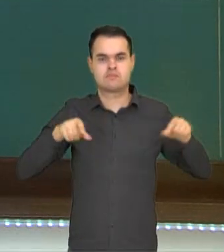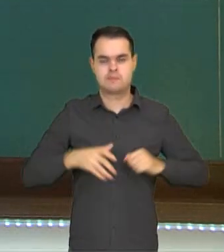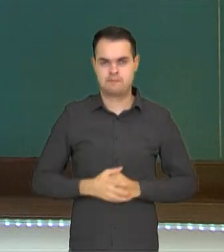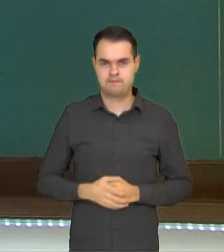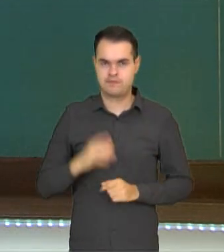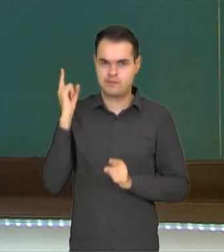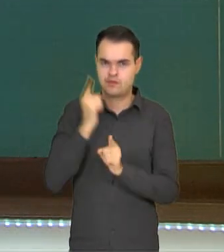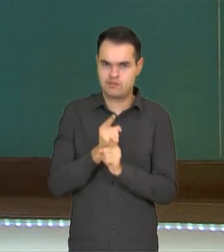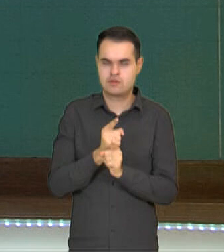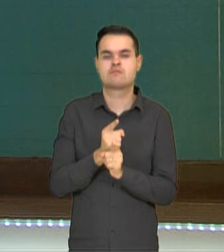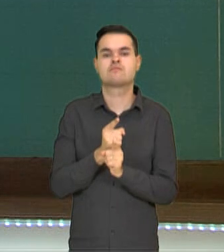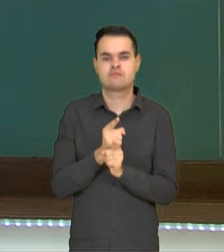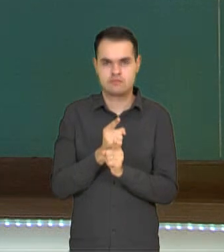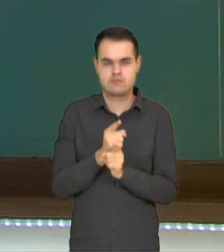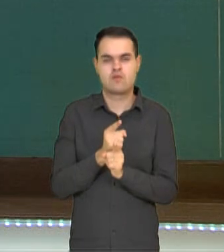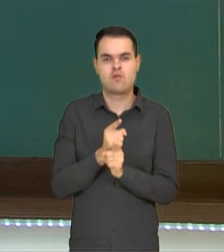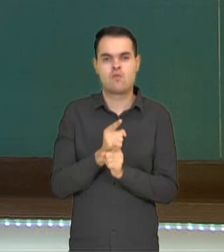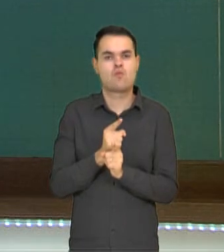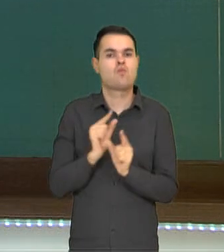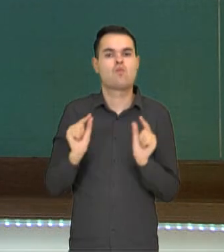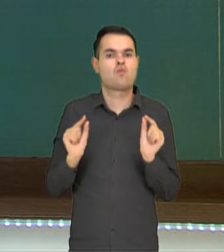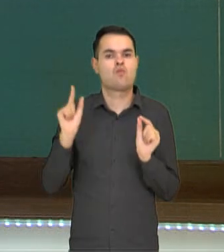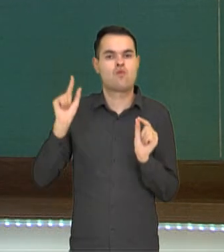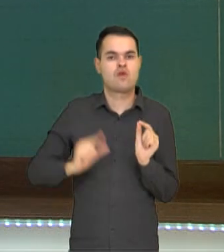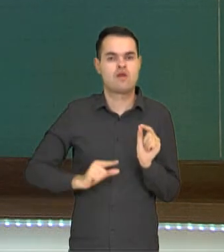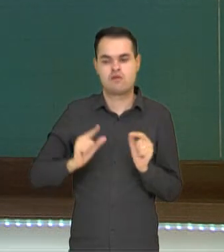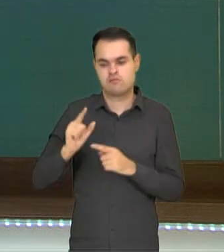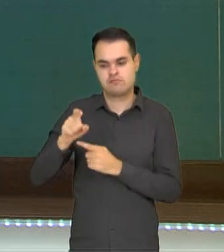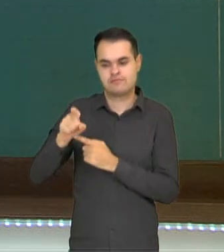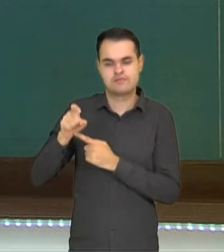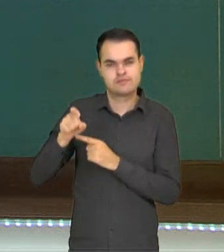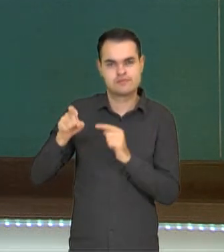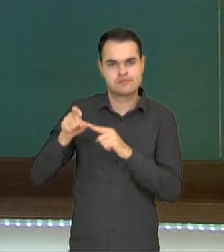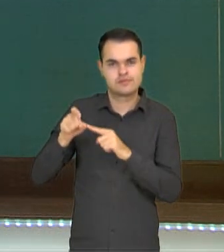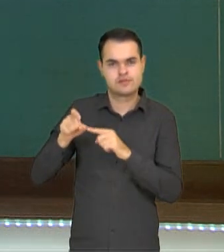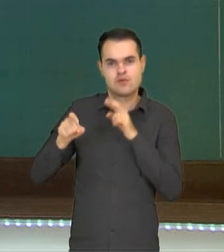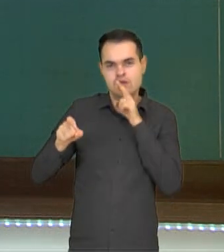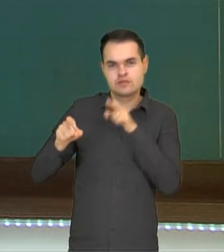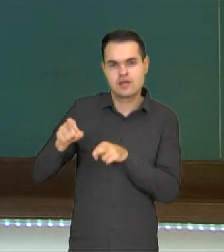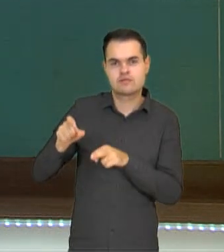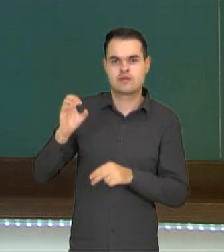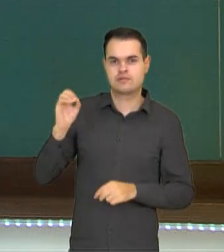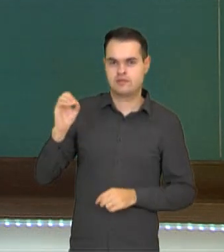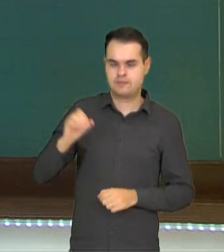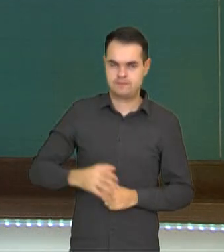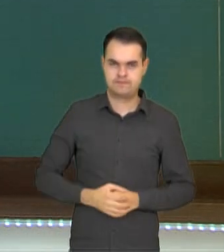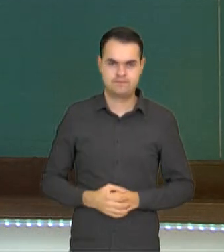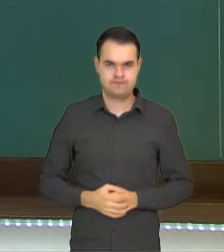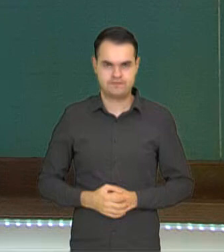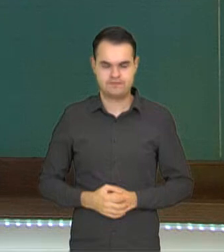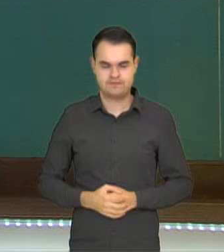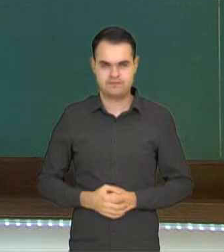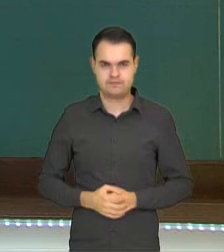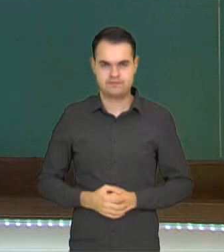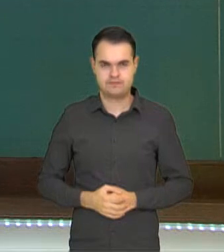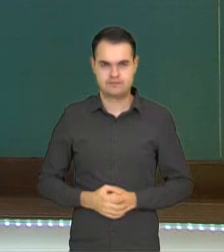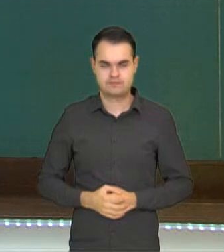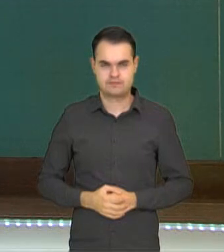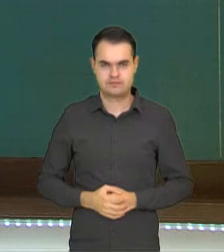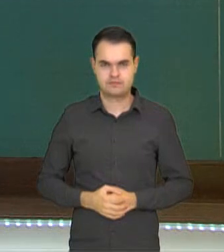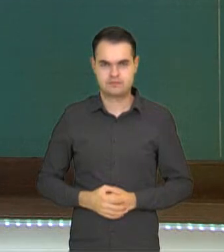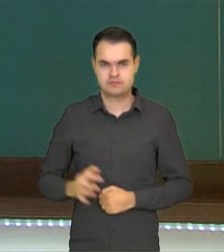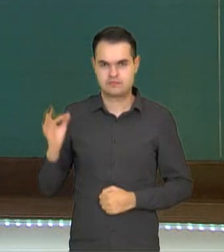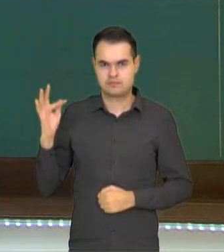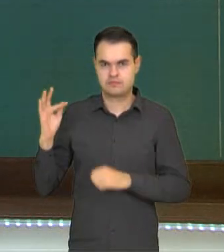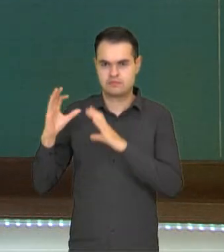para encontrar o valor de x em que o resultado é zero, tá bom? Então, lembrando, o f de